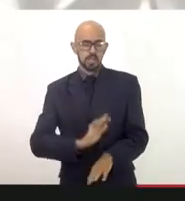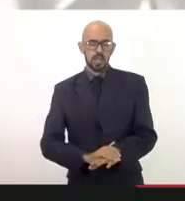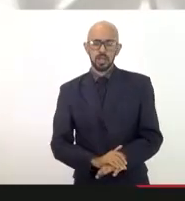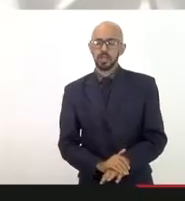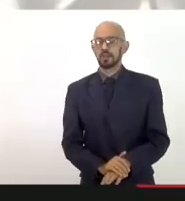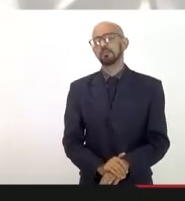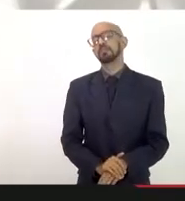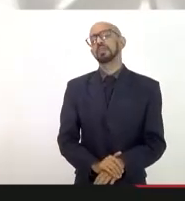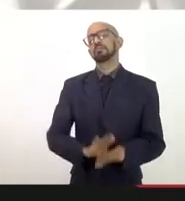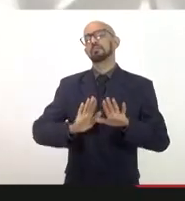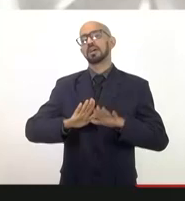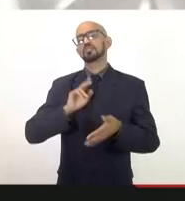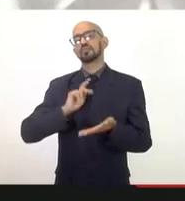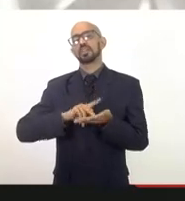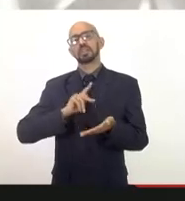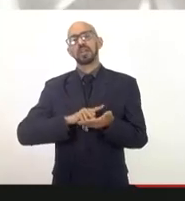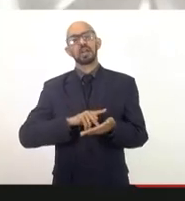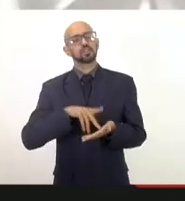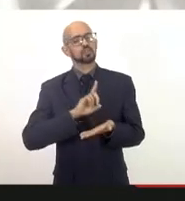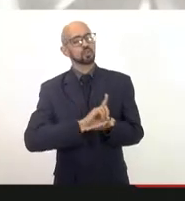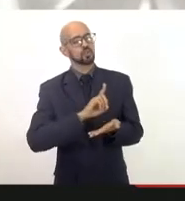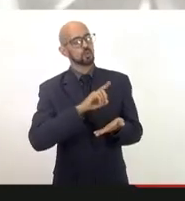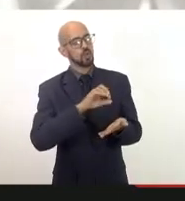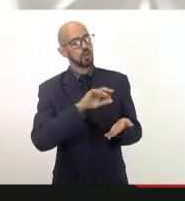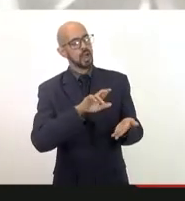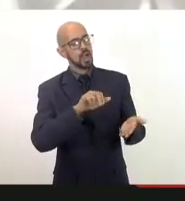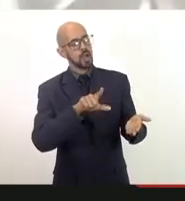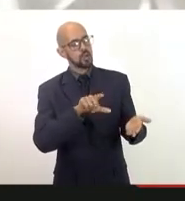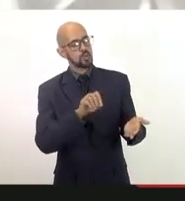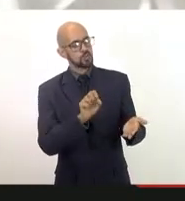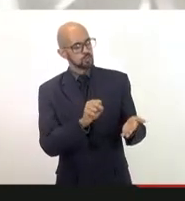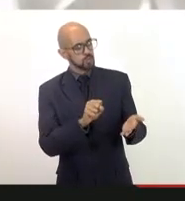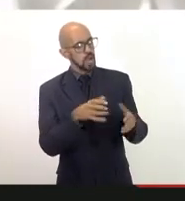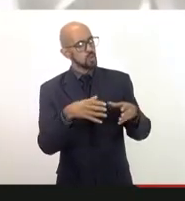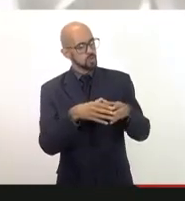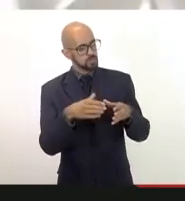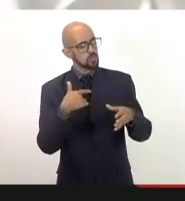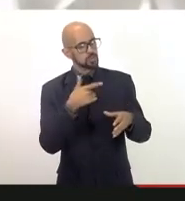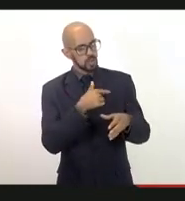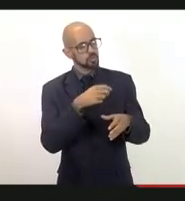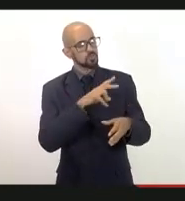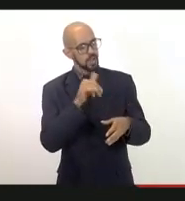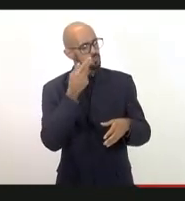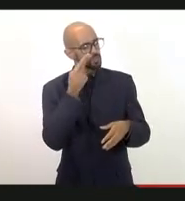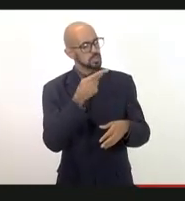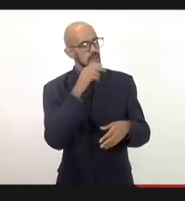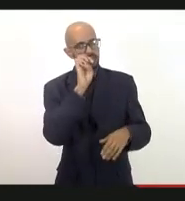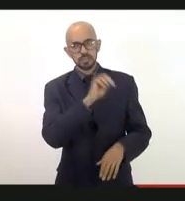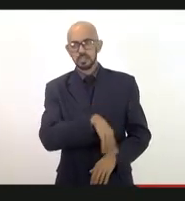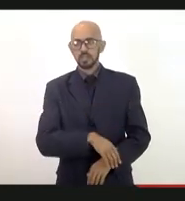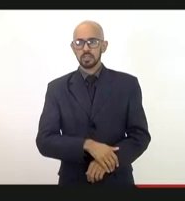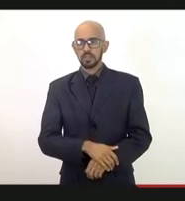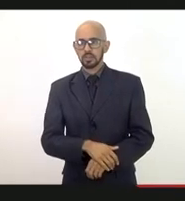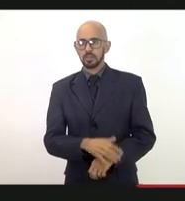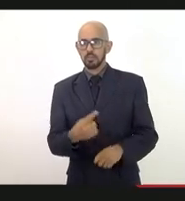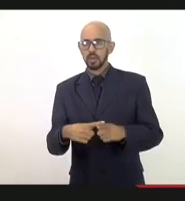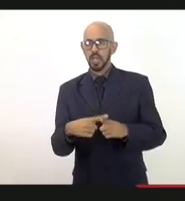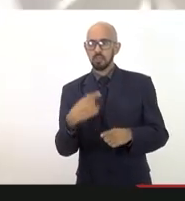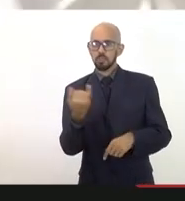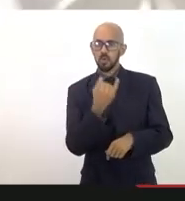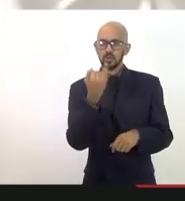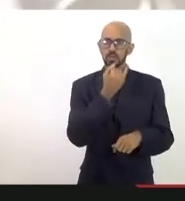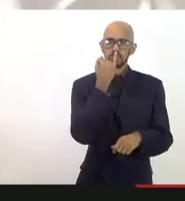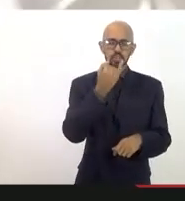doutor Carlos, é que a Comissão de Saúde vai lhe visitar sim, tá? Porque eu acho importante que a gente conheça,